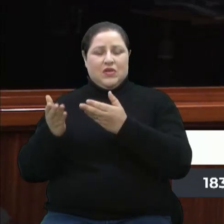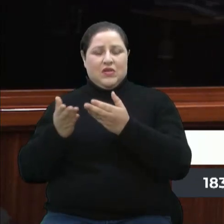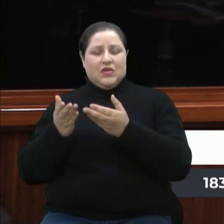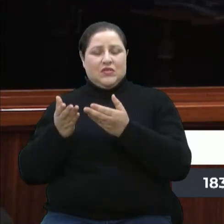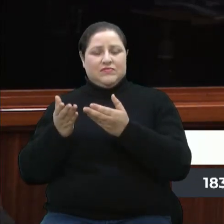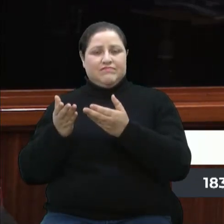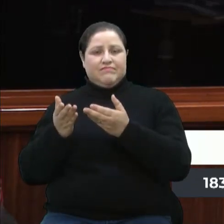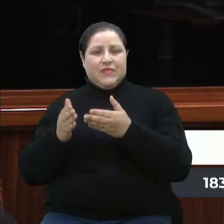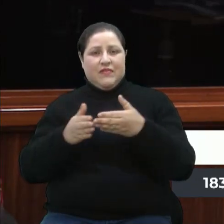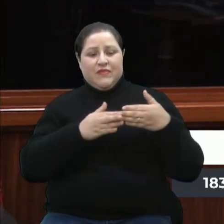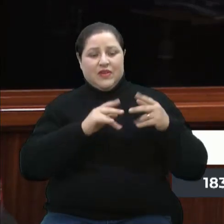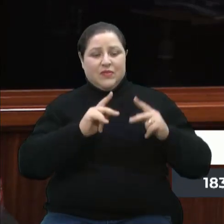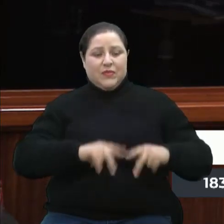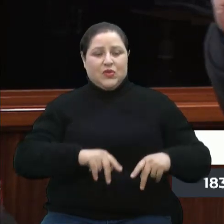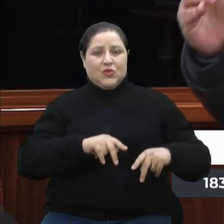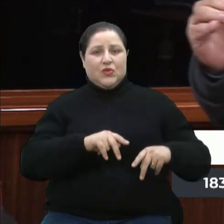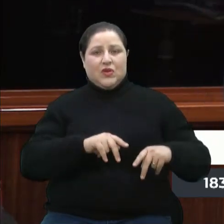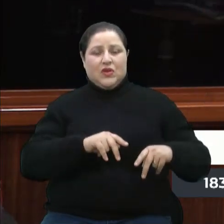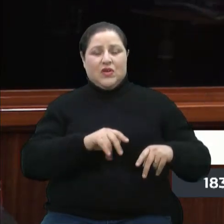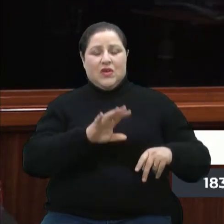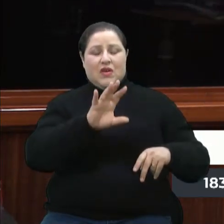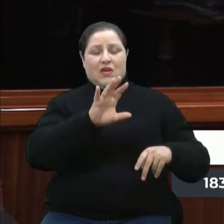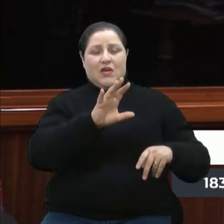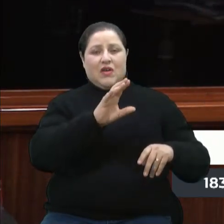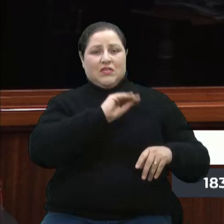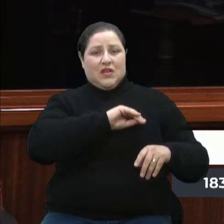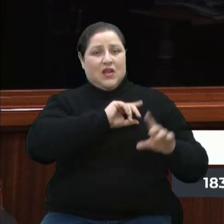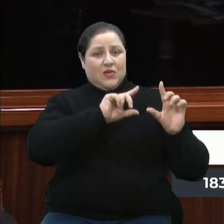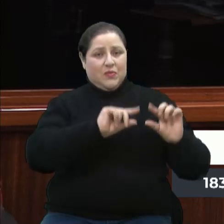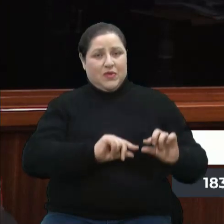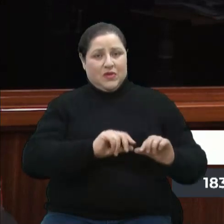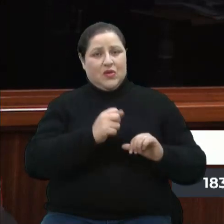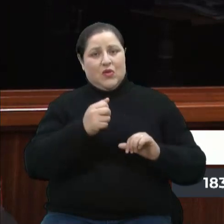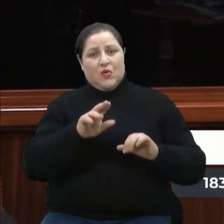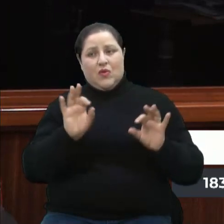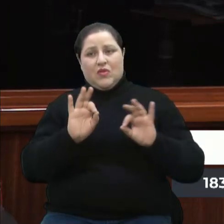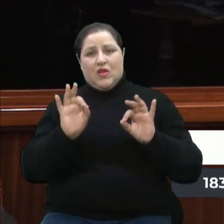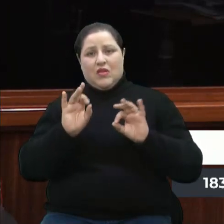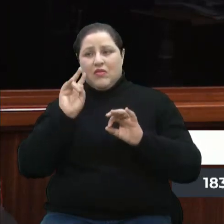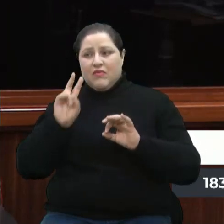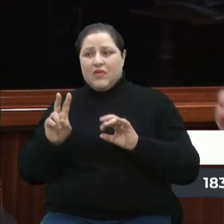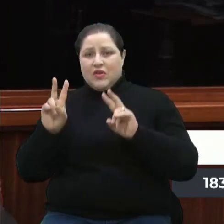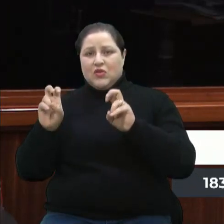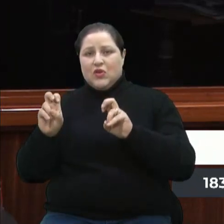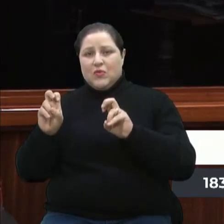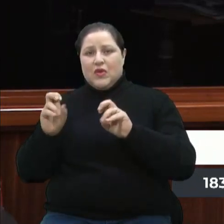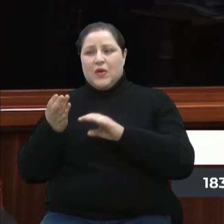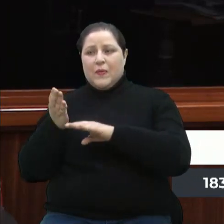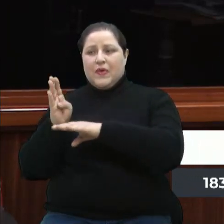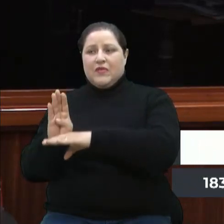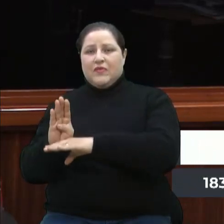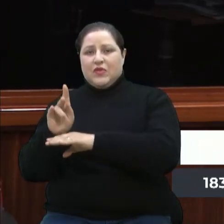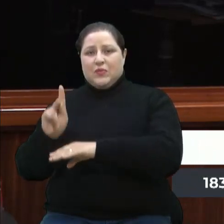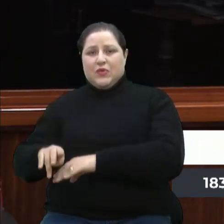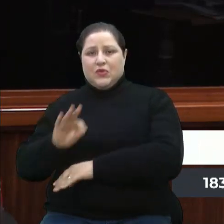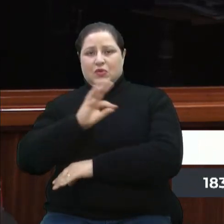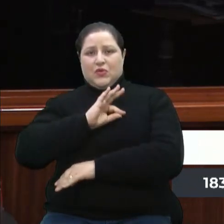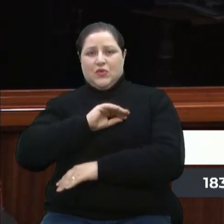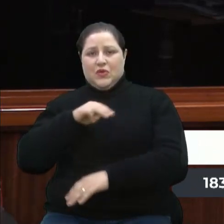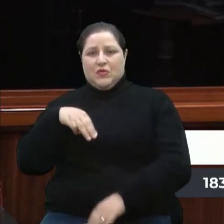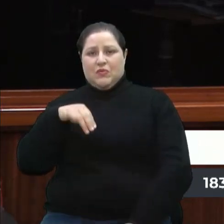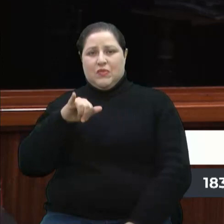de taxar ou de rever os benefícios dos militares. Disso ninguém fala. Só se gosta